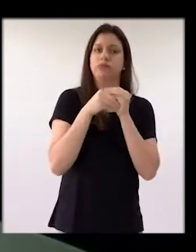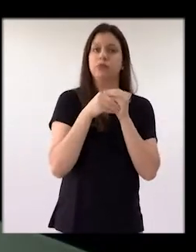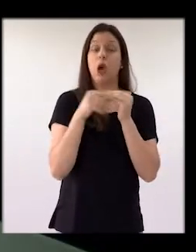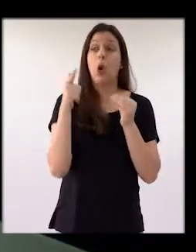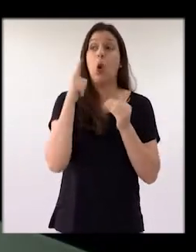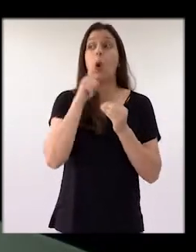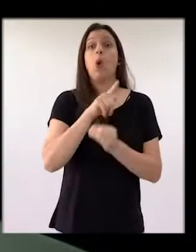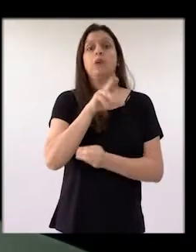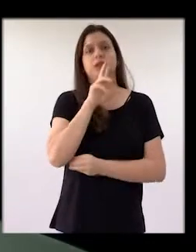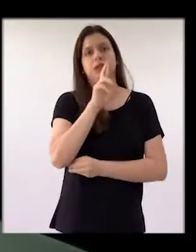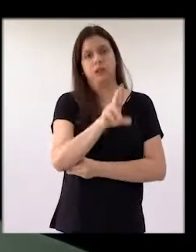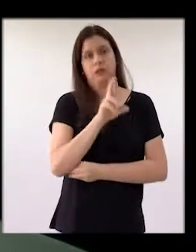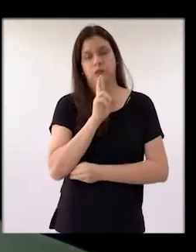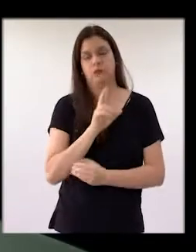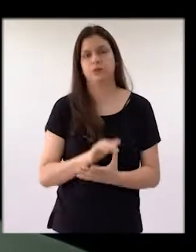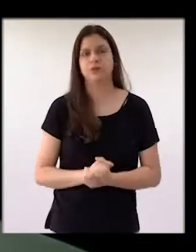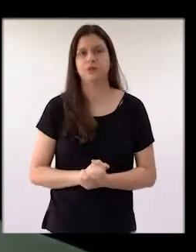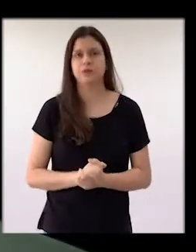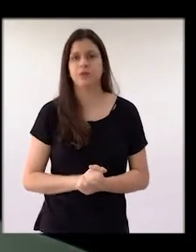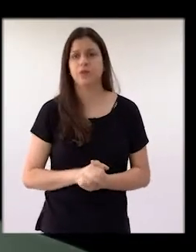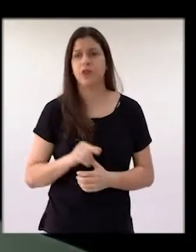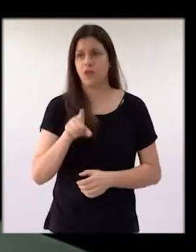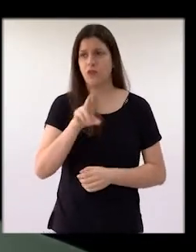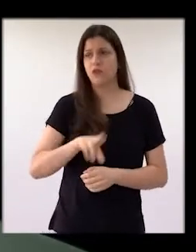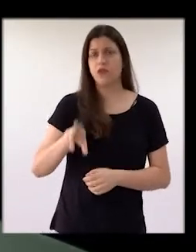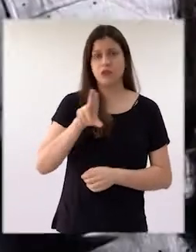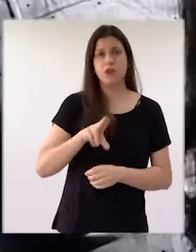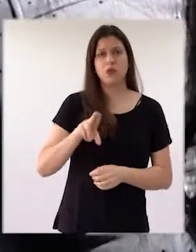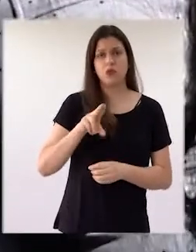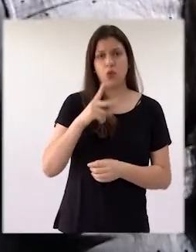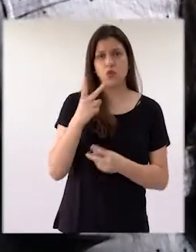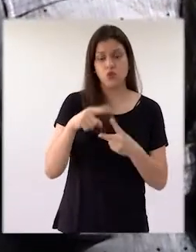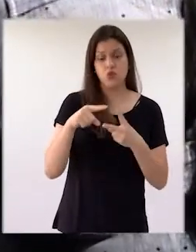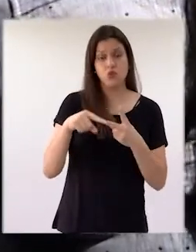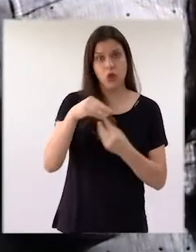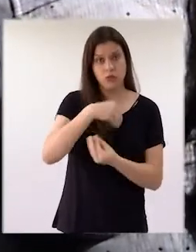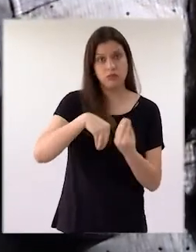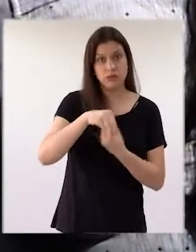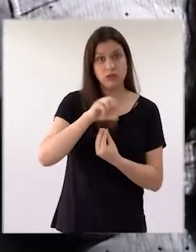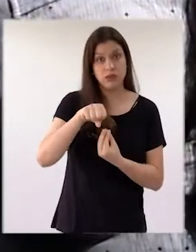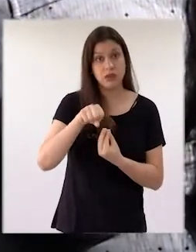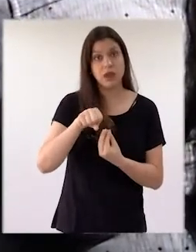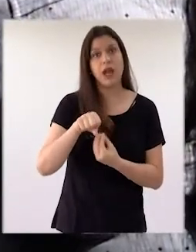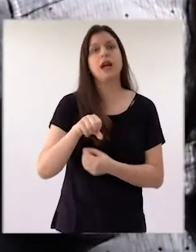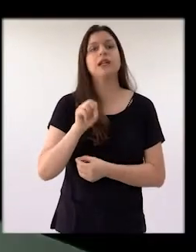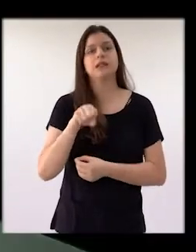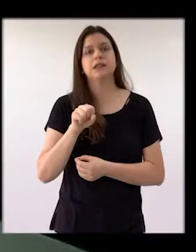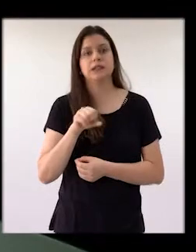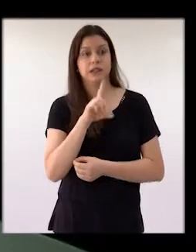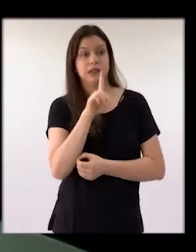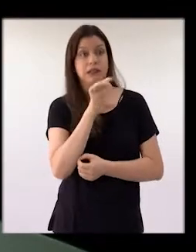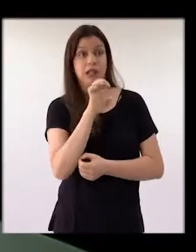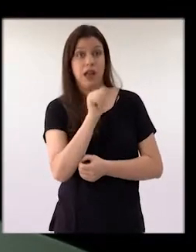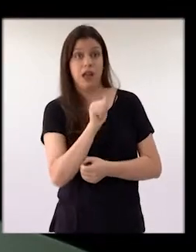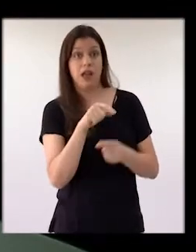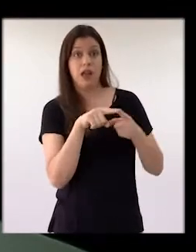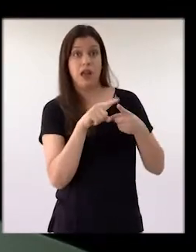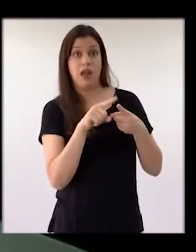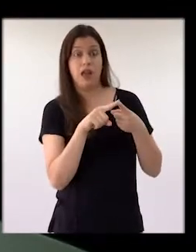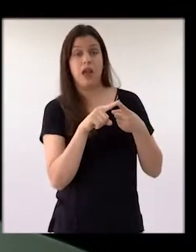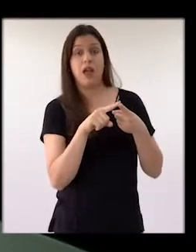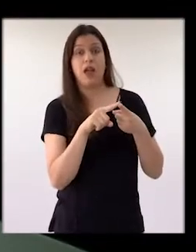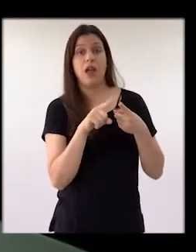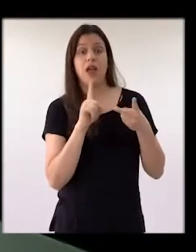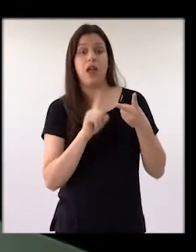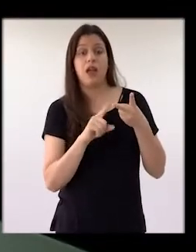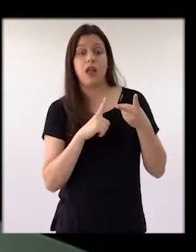se complementar para a gente chegar numa resposta, né? Você utilizou eles de maneira mista, então? Eu faço uma modelagem